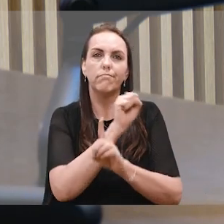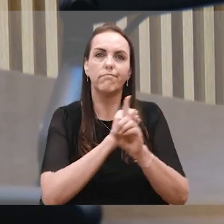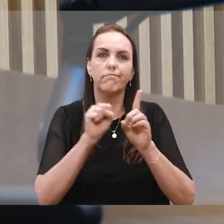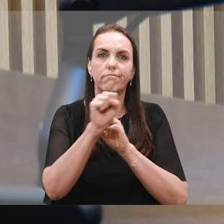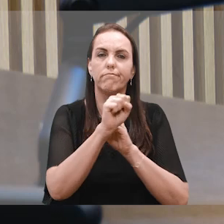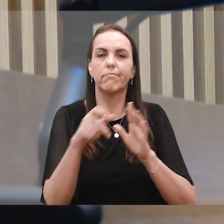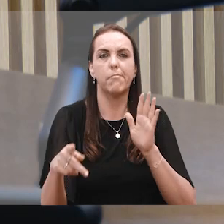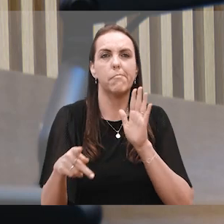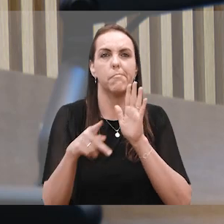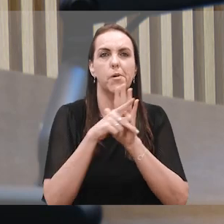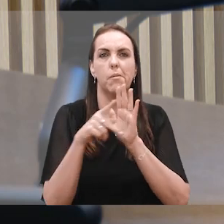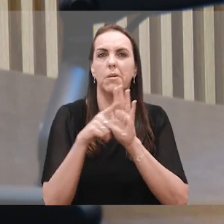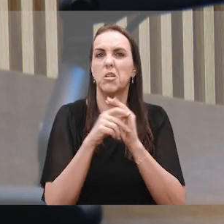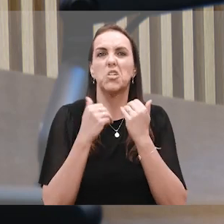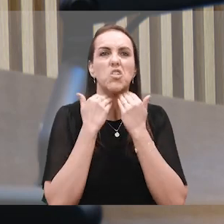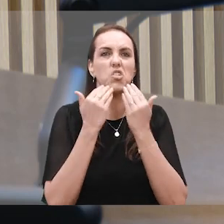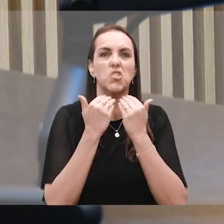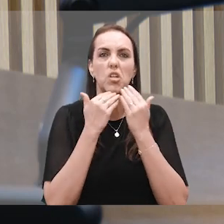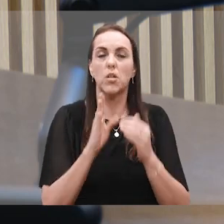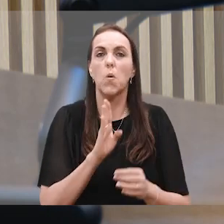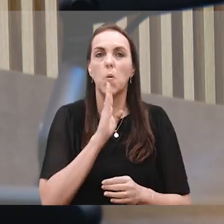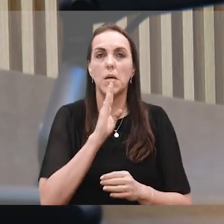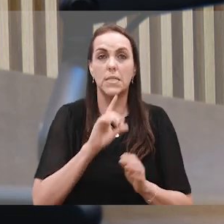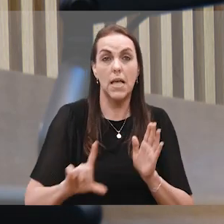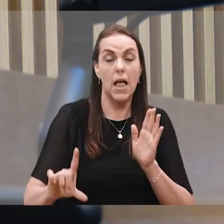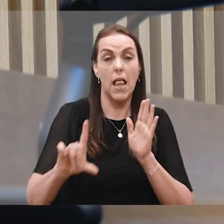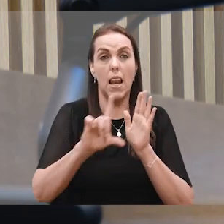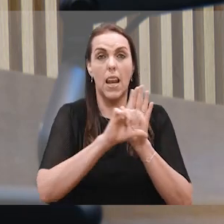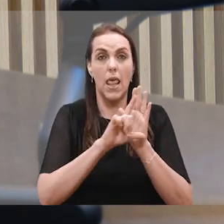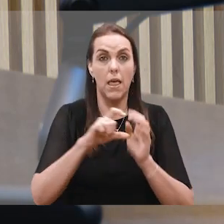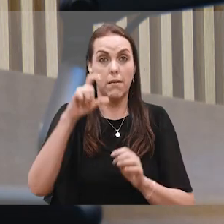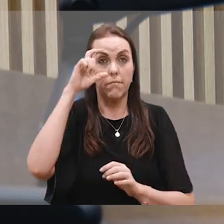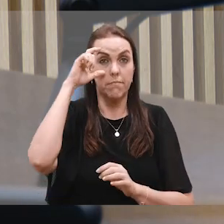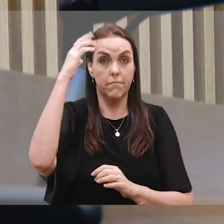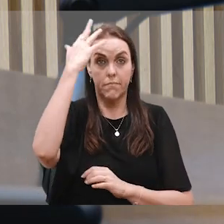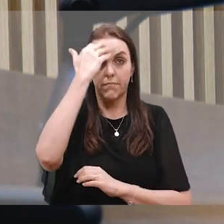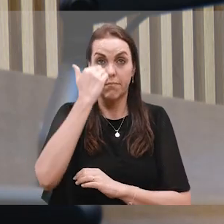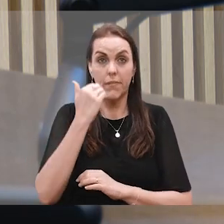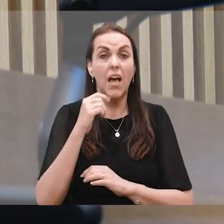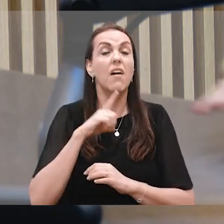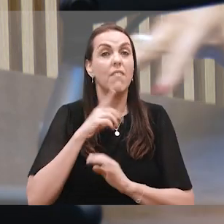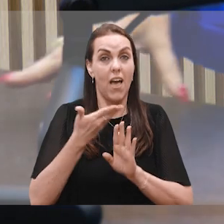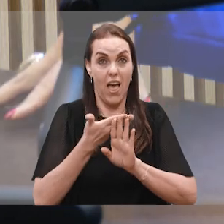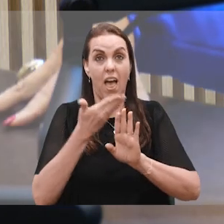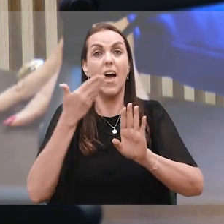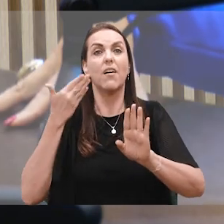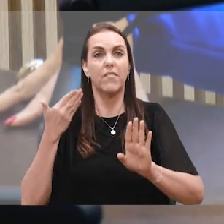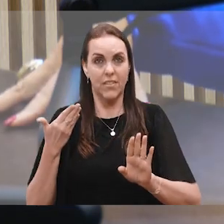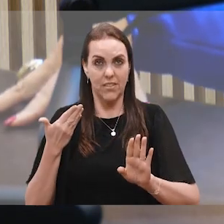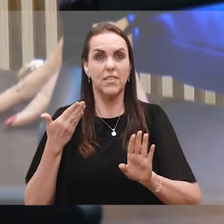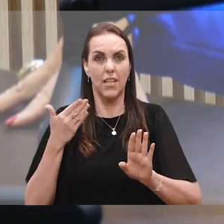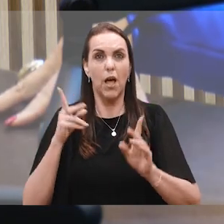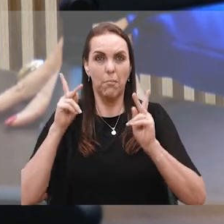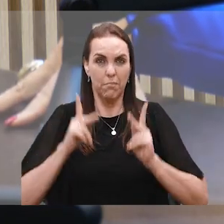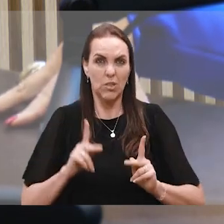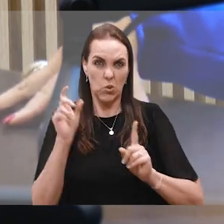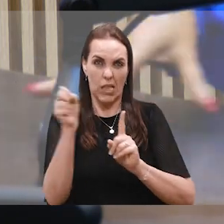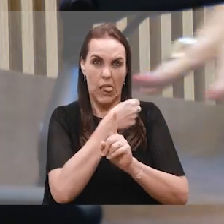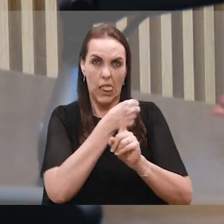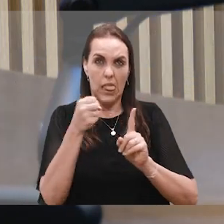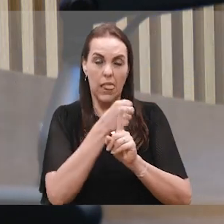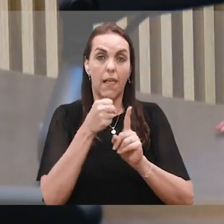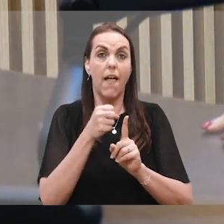de sociedade e que não adianta tu conhecer a Lei Maria da Penha, que tu sabe que ela vai afastar o agressor da